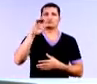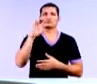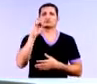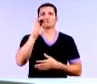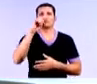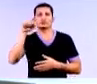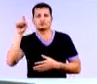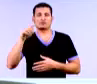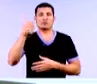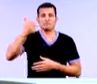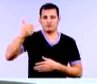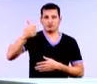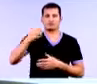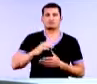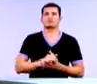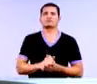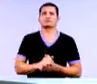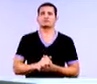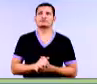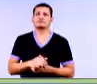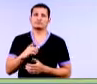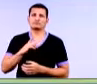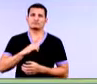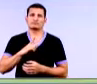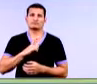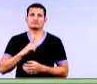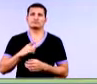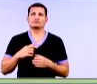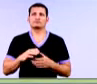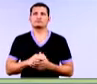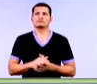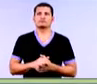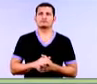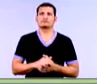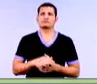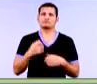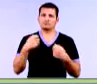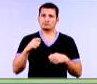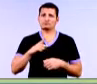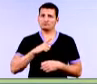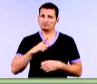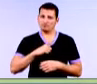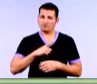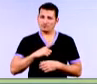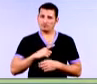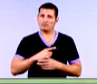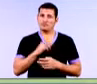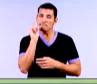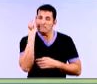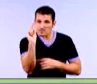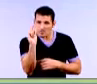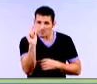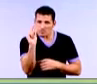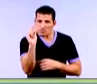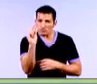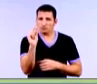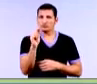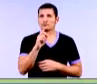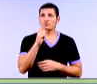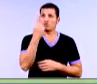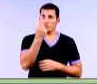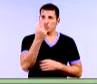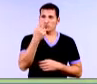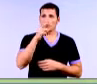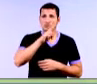A primeira delas aqui, ó, a gente tem que ter, no mínimo, um nome,